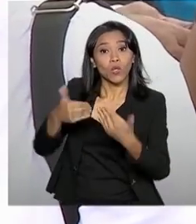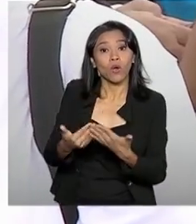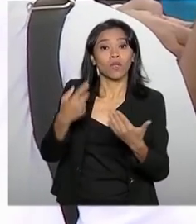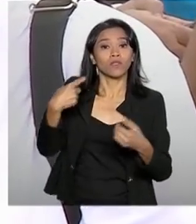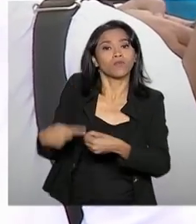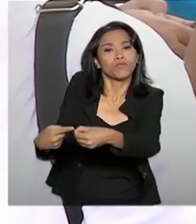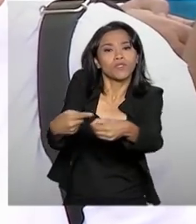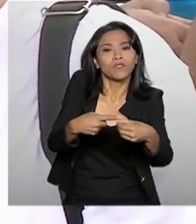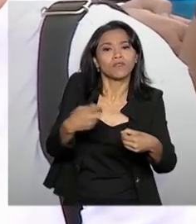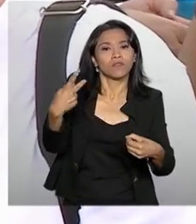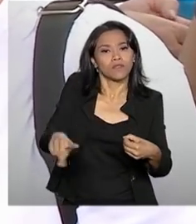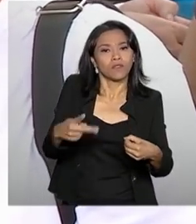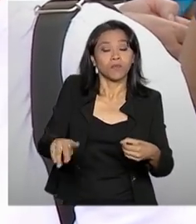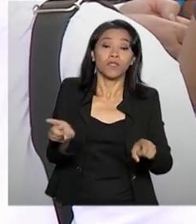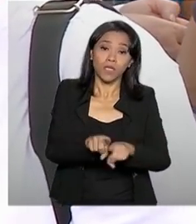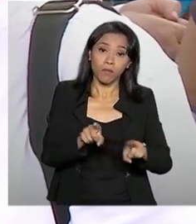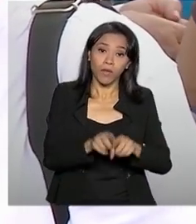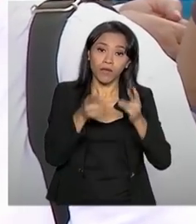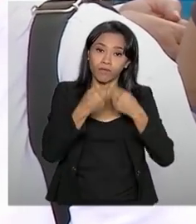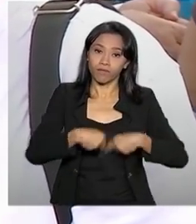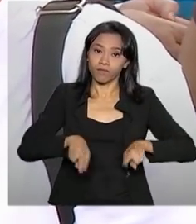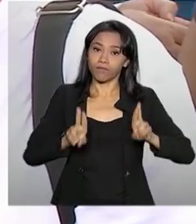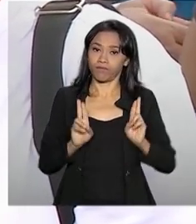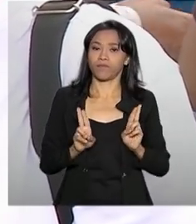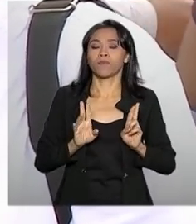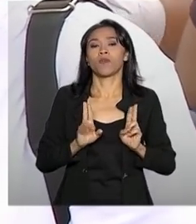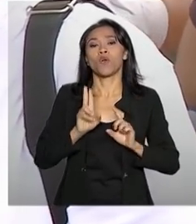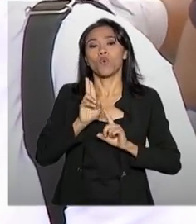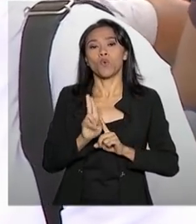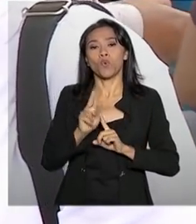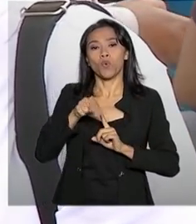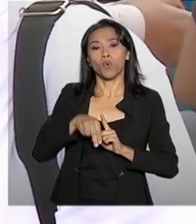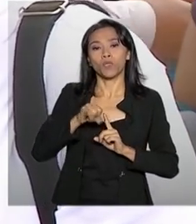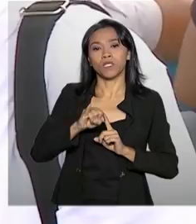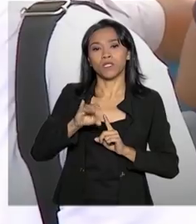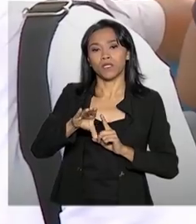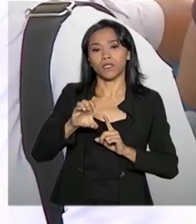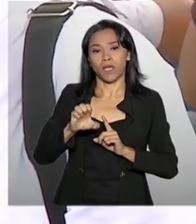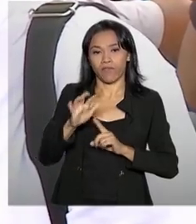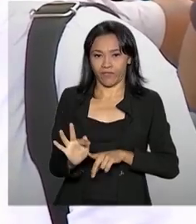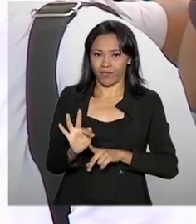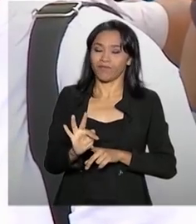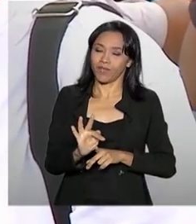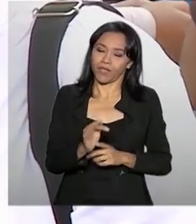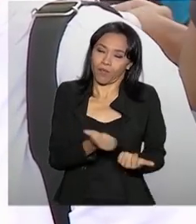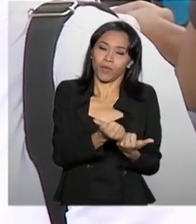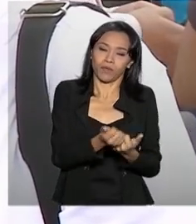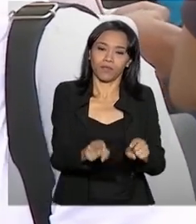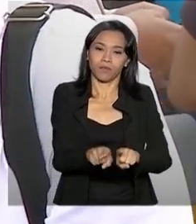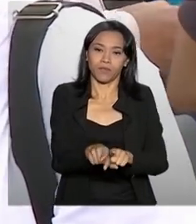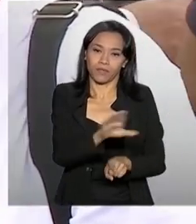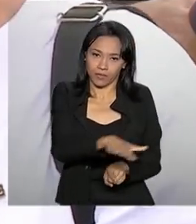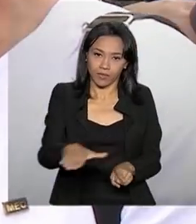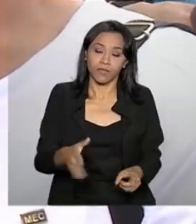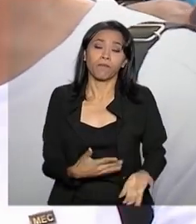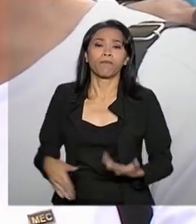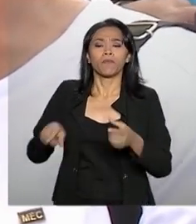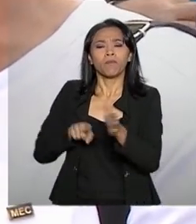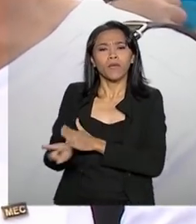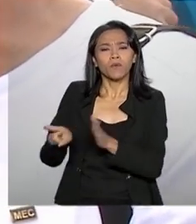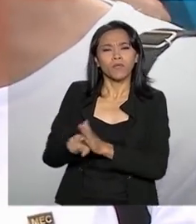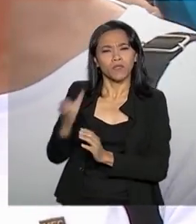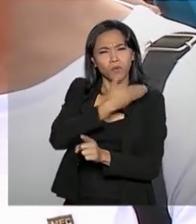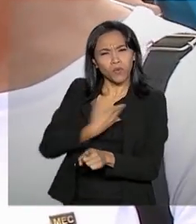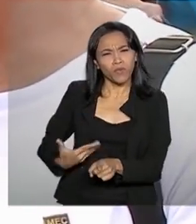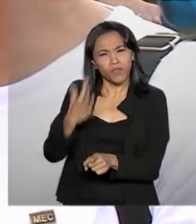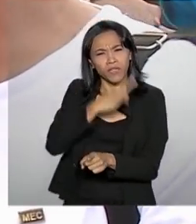municipais e também da Unicef, que estão atendendo tão bem essas crianças. Então, a partir dessa visita, o governo federal pensa em